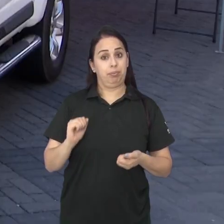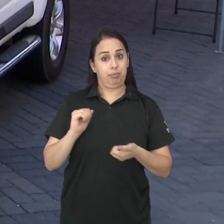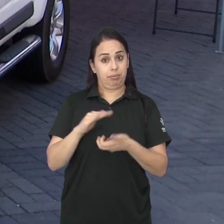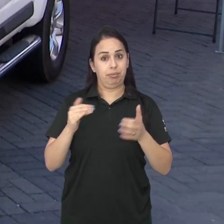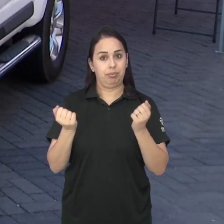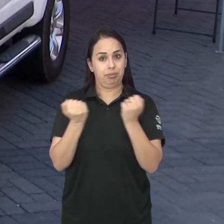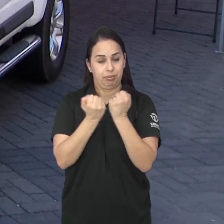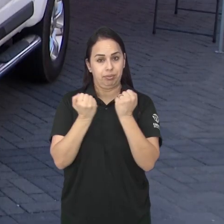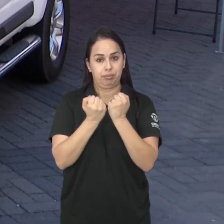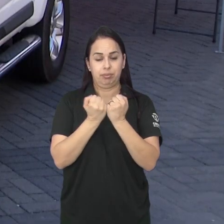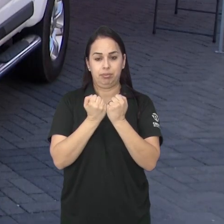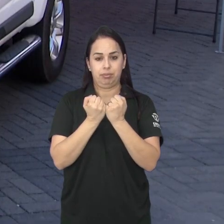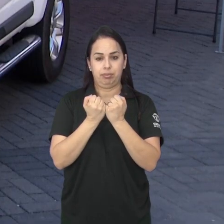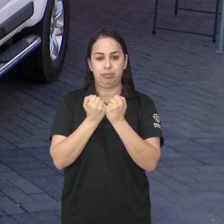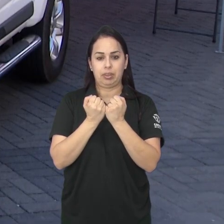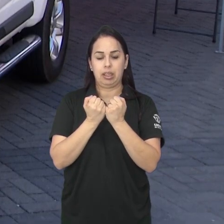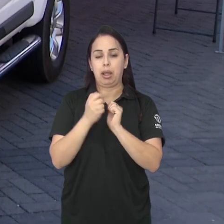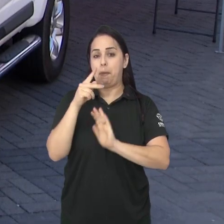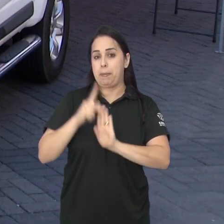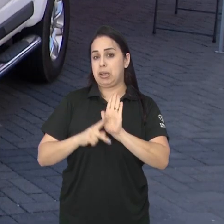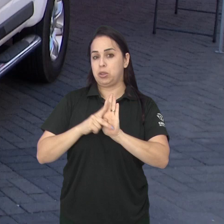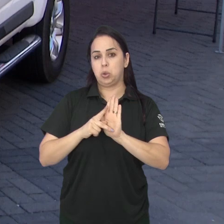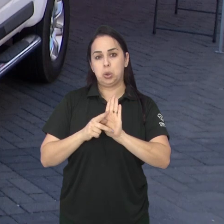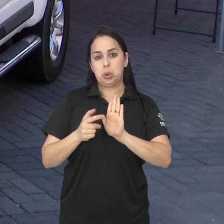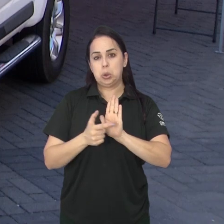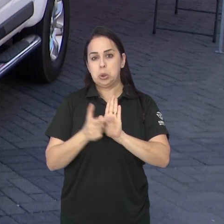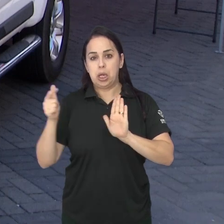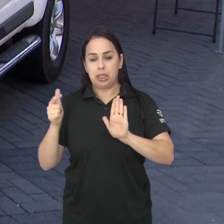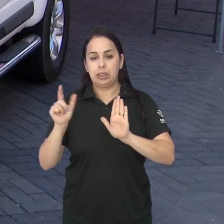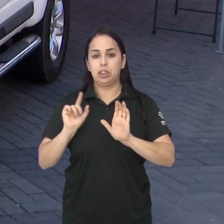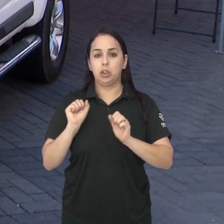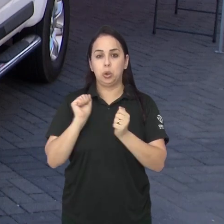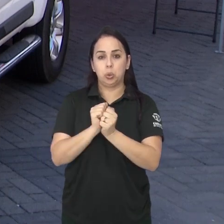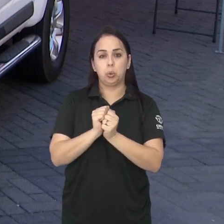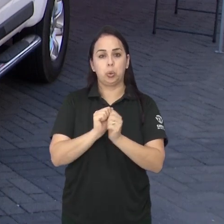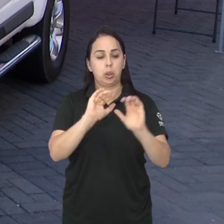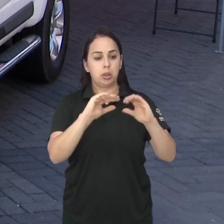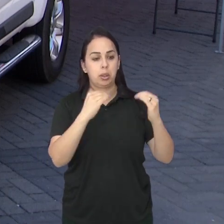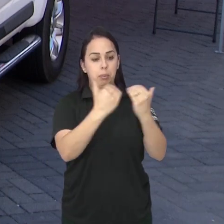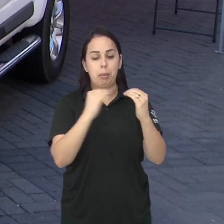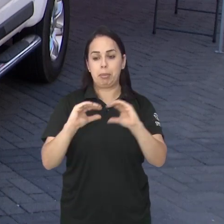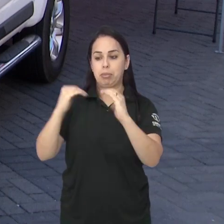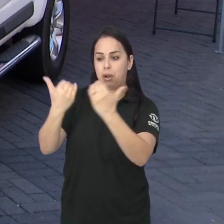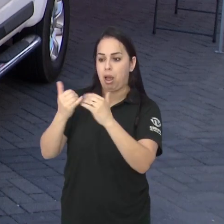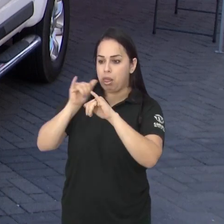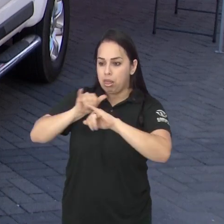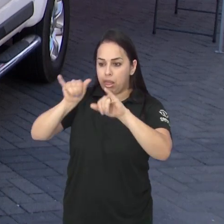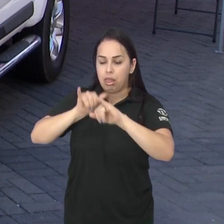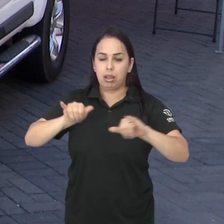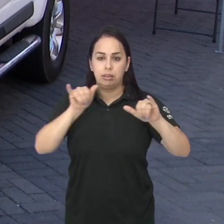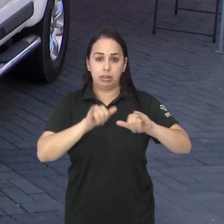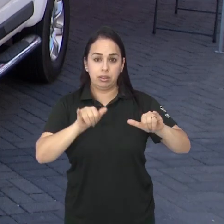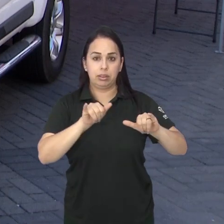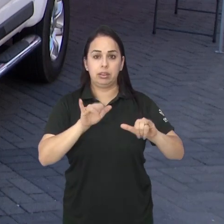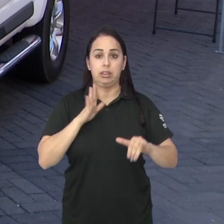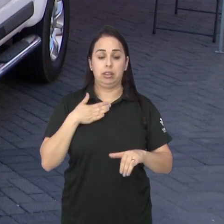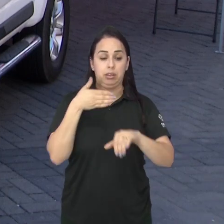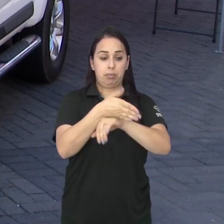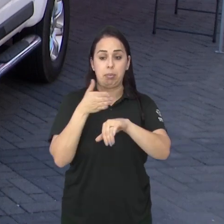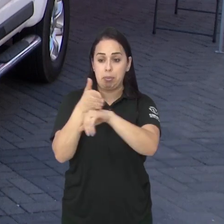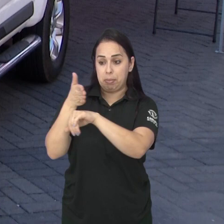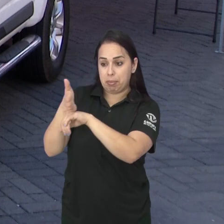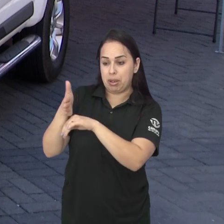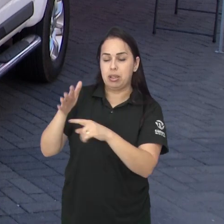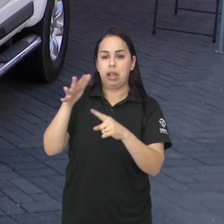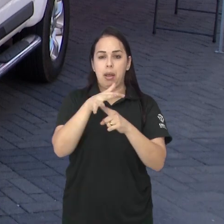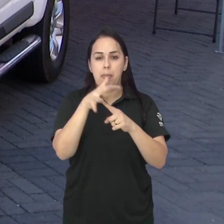A Defesa Civil tem um grande programa que é de trabalho junto às comunidades, trabalhos preventivos, né? Então a gente faz tanto nas